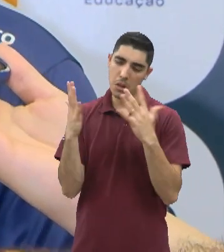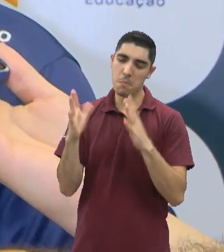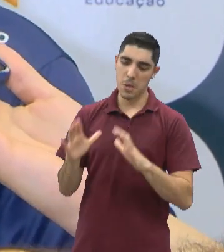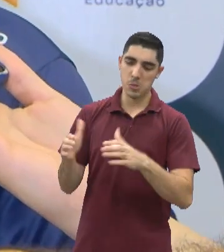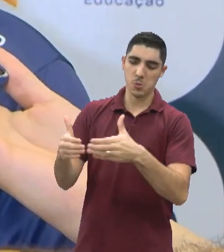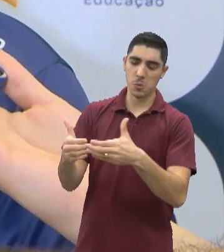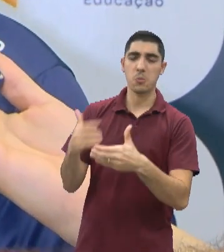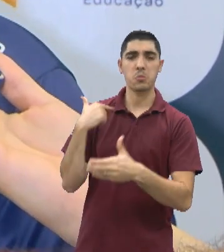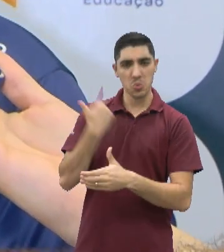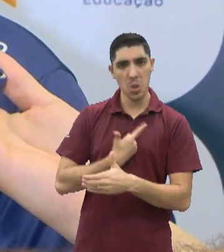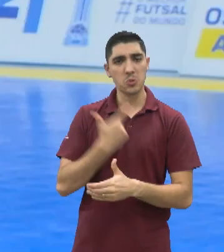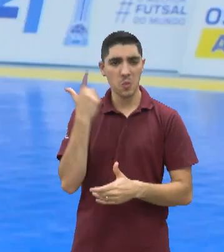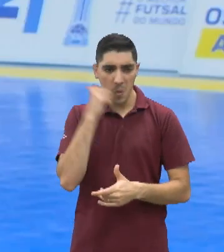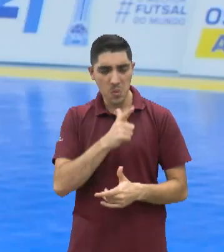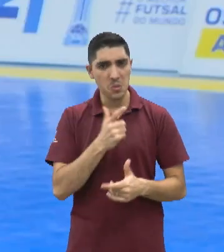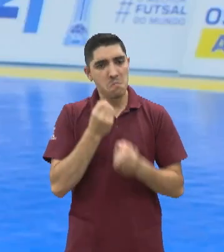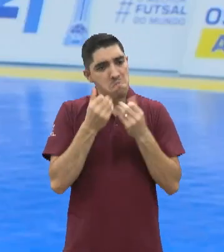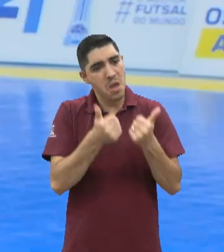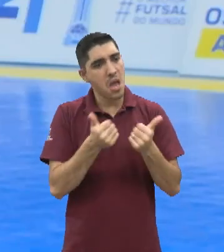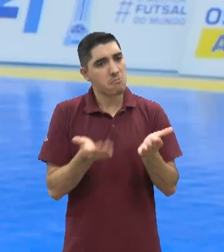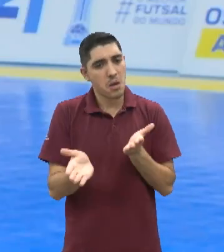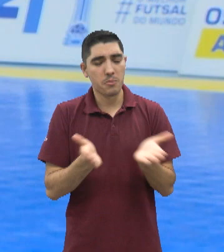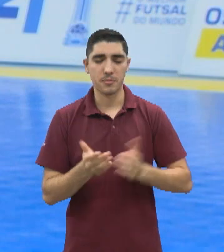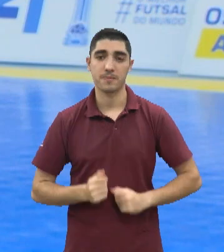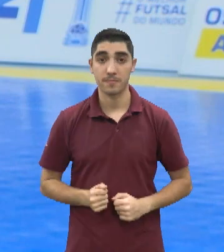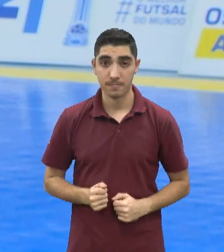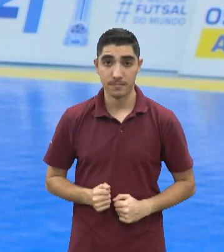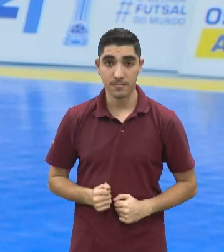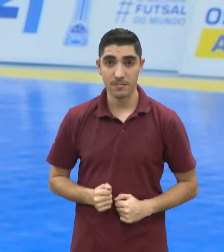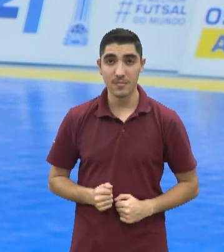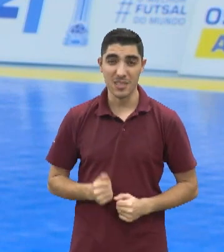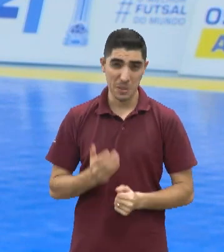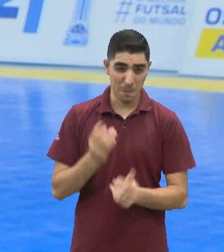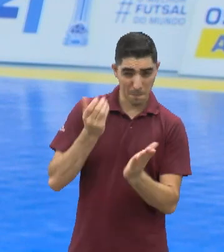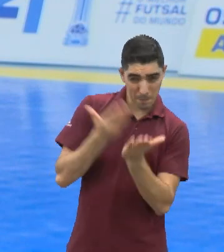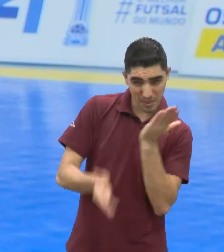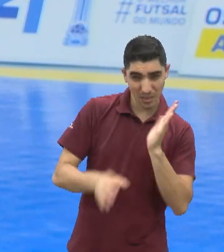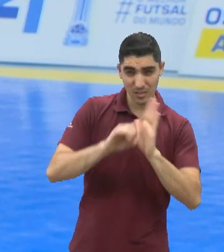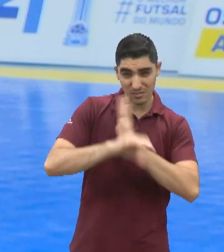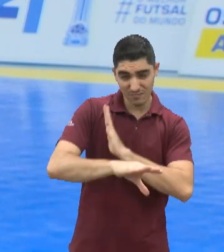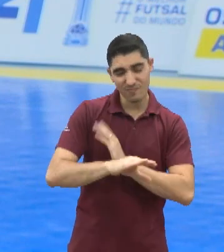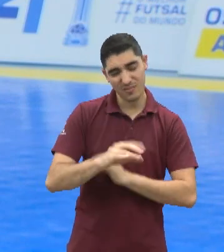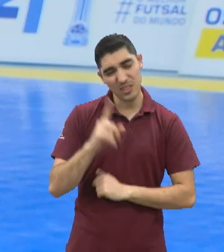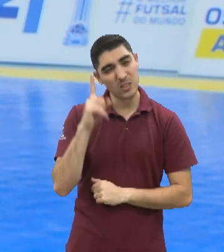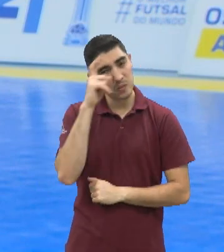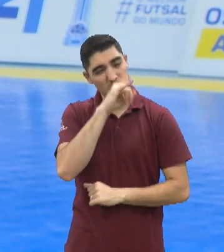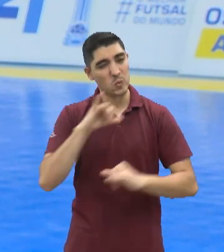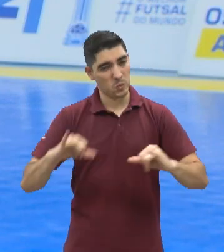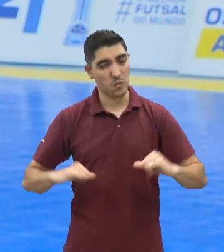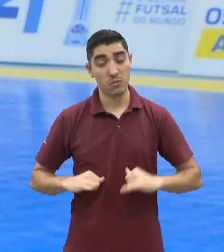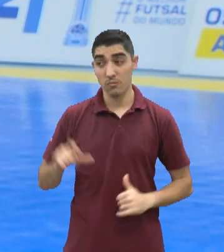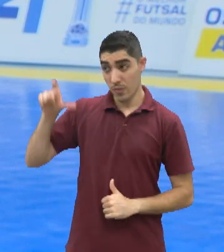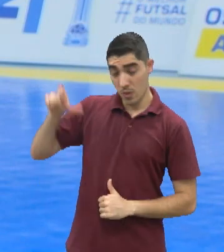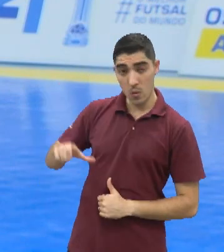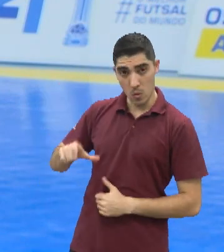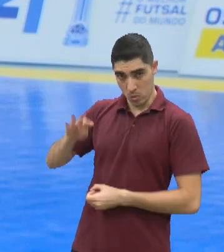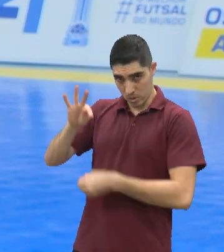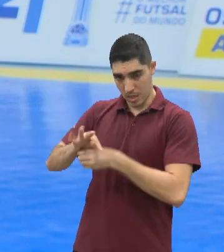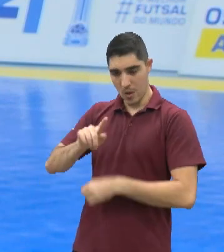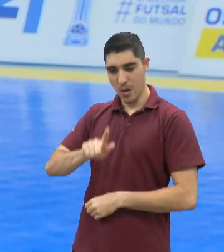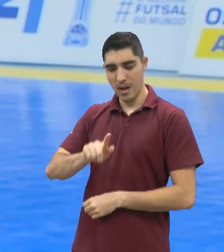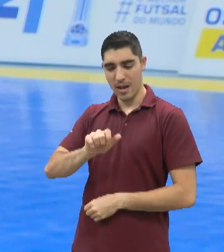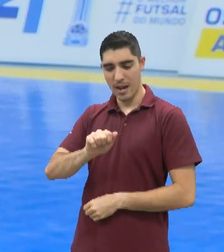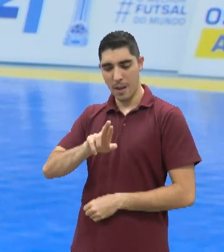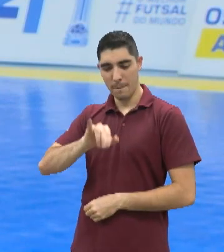que a gente fez foi espetacular. Toda a eliminação é doída, claro. Mas para o técnico Gabriel Oliveira, o mais jovem da competição,